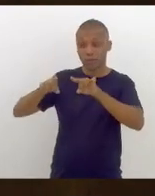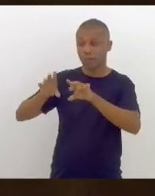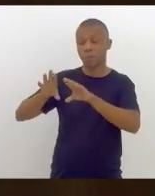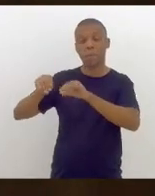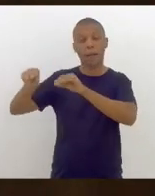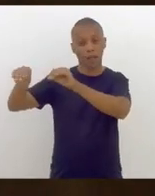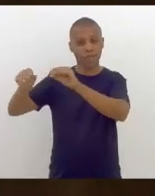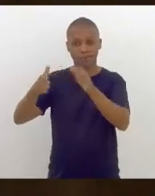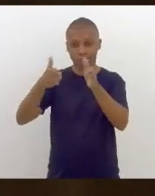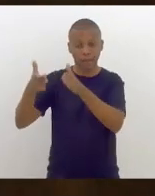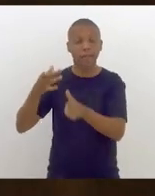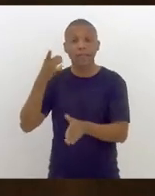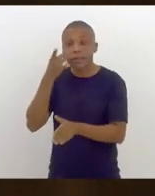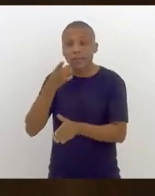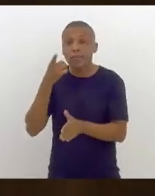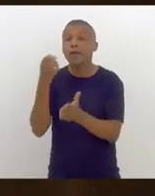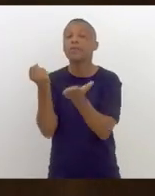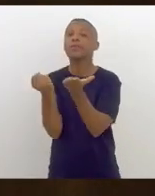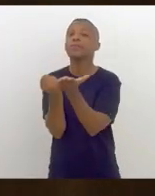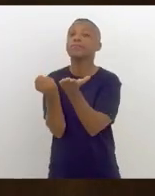Deputado Malafaia